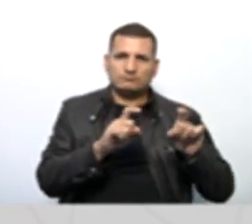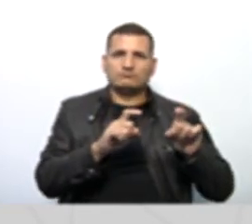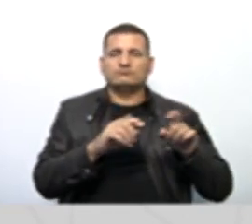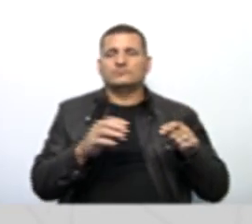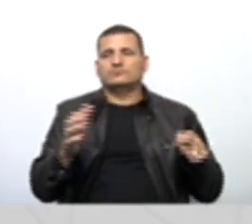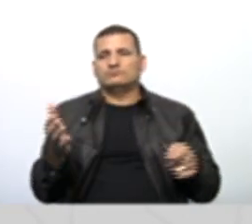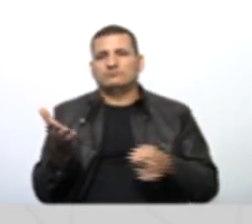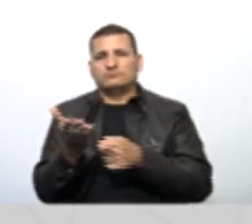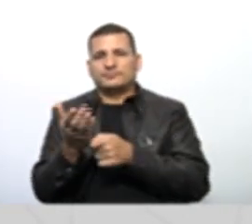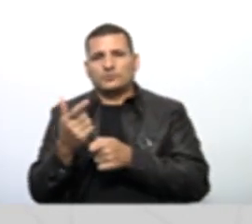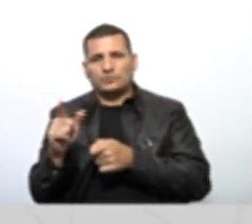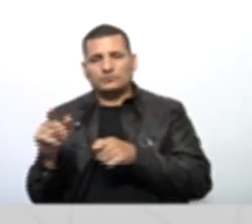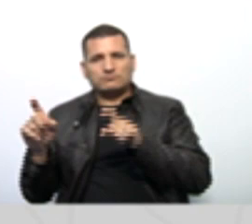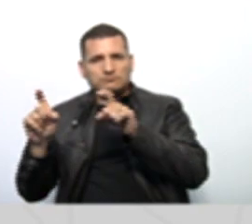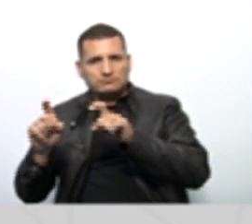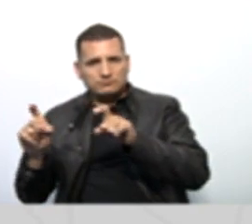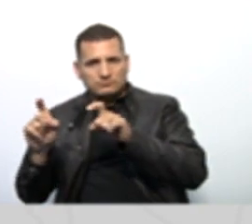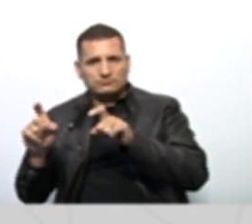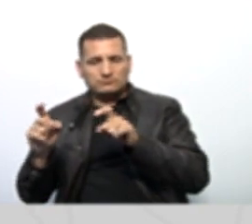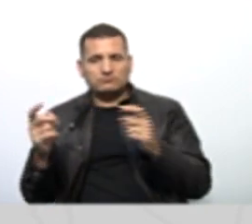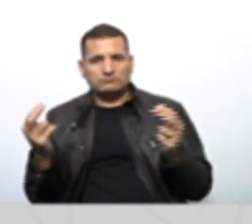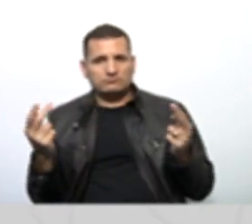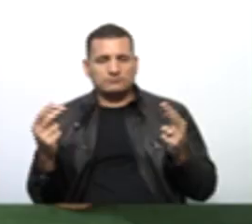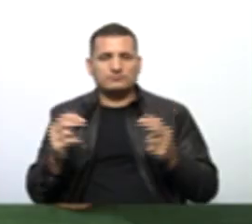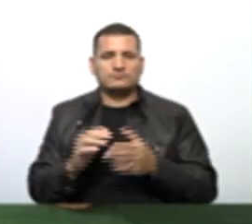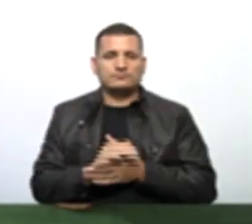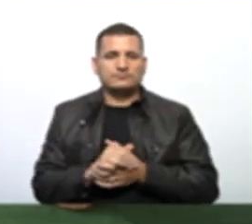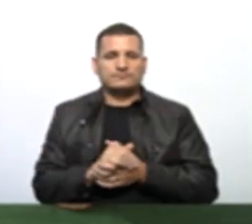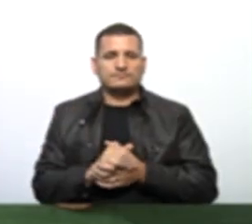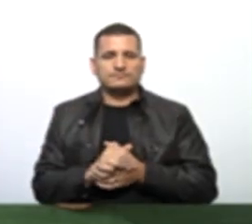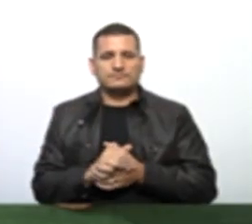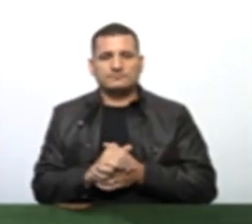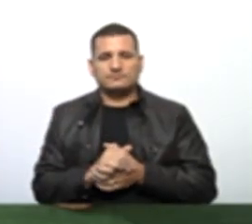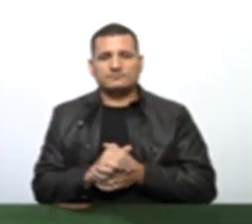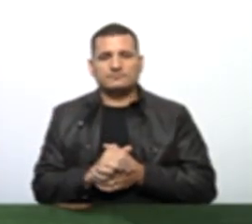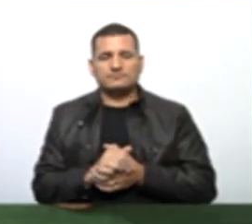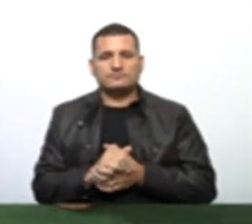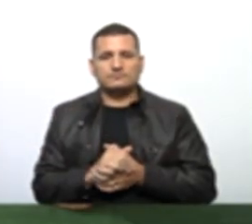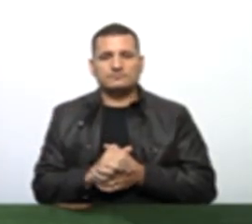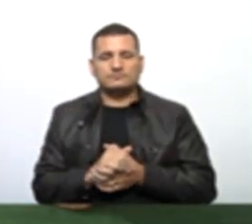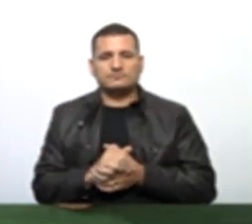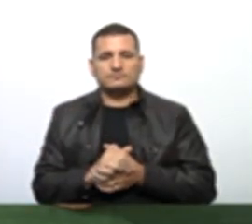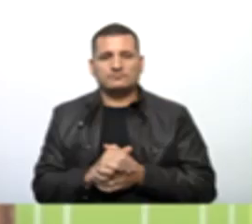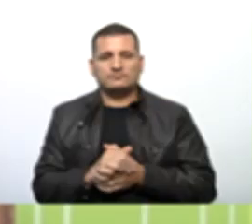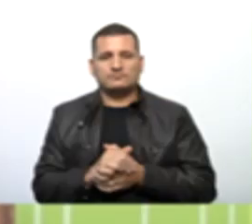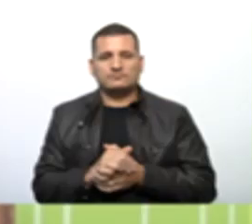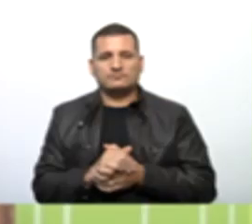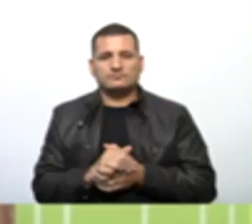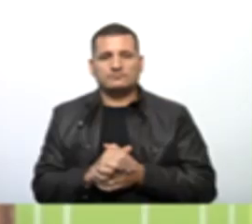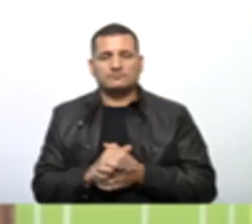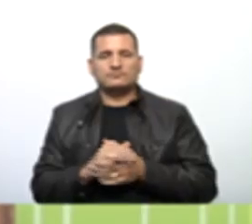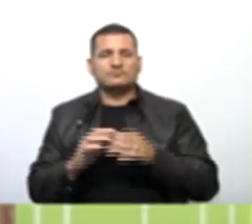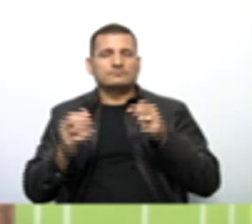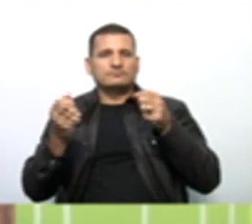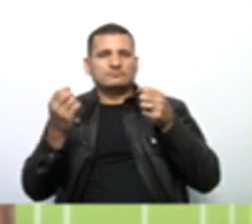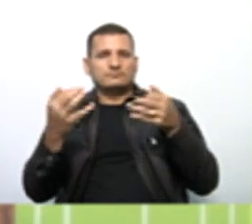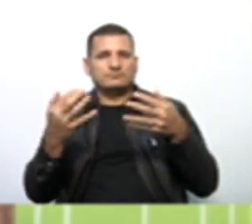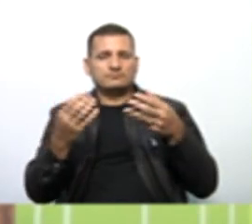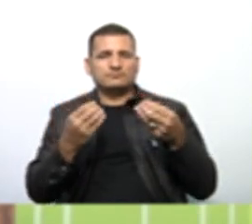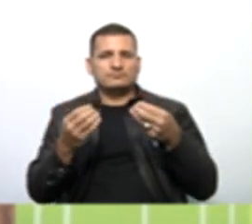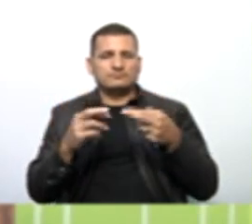precisamente aí a gente vai dar uma teve explicação nessa questão de